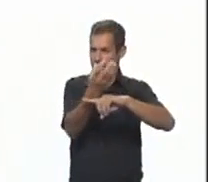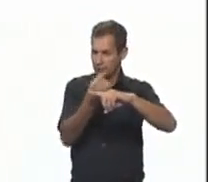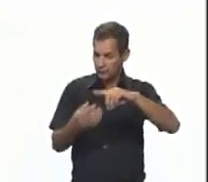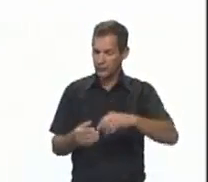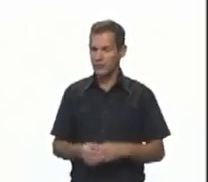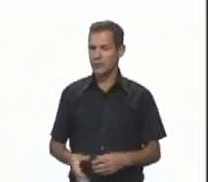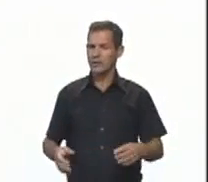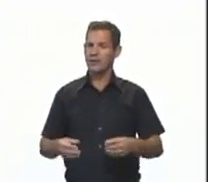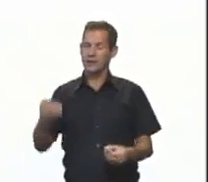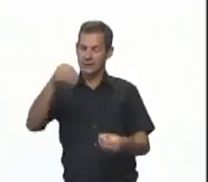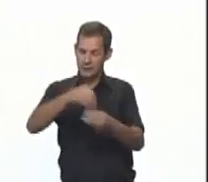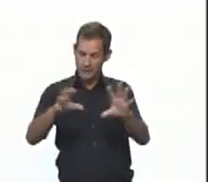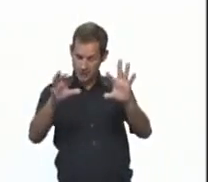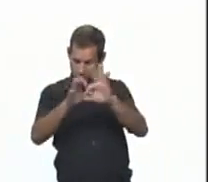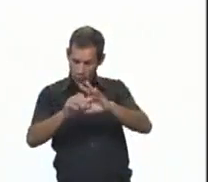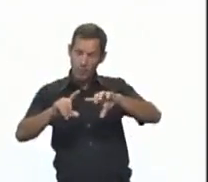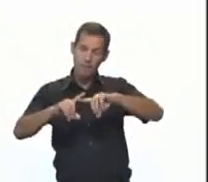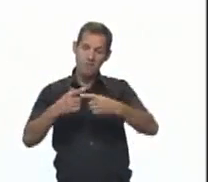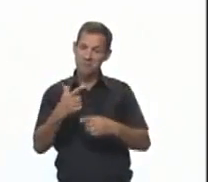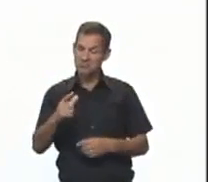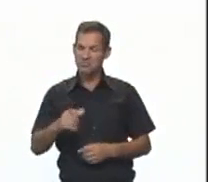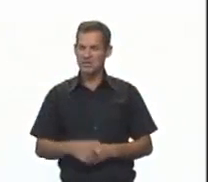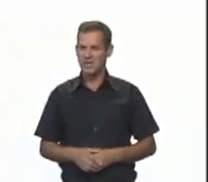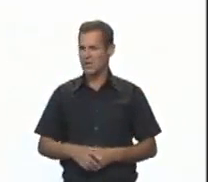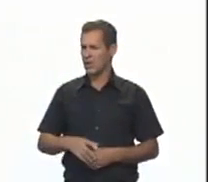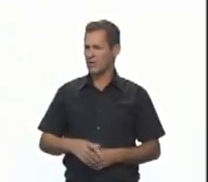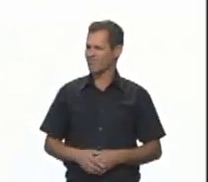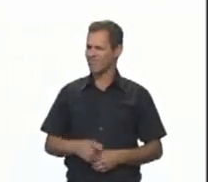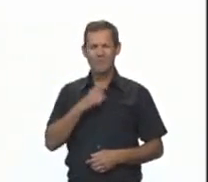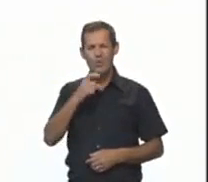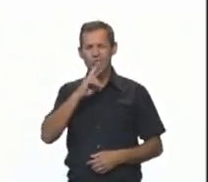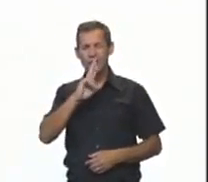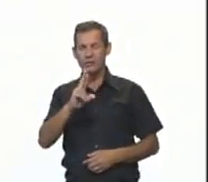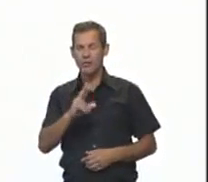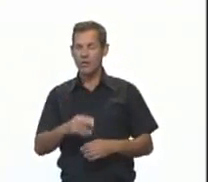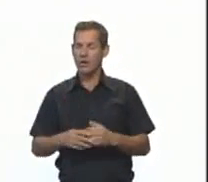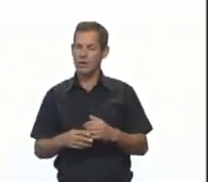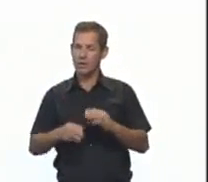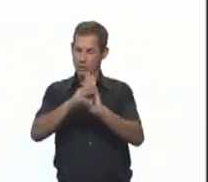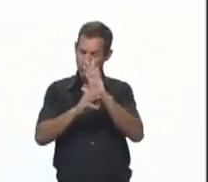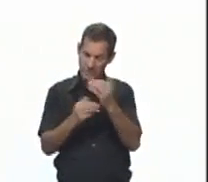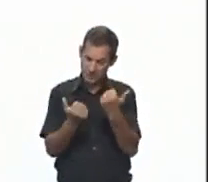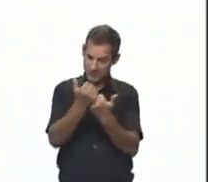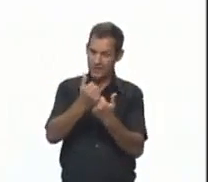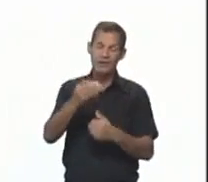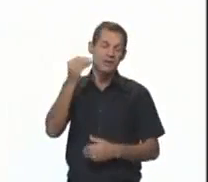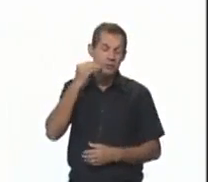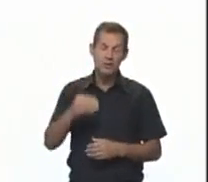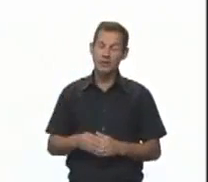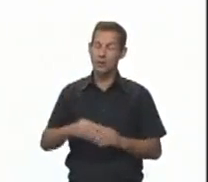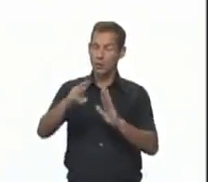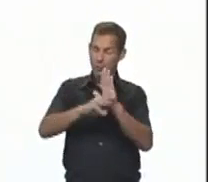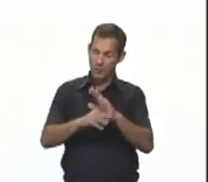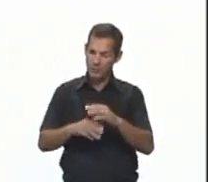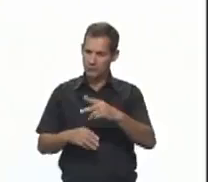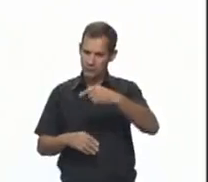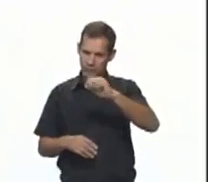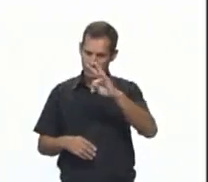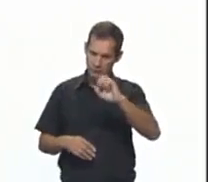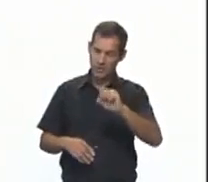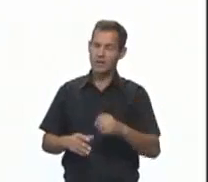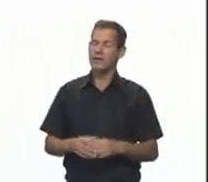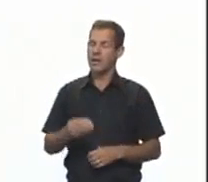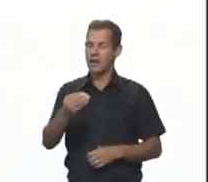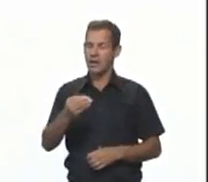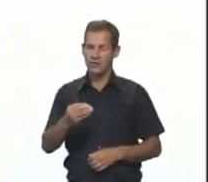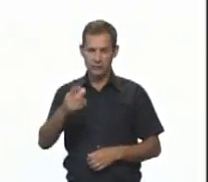seu integrando, e não conseguir resolver pelo método da substituição, tenta o método do por partes, que a chance de você